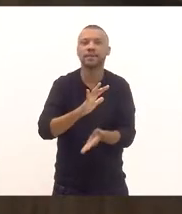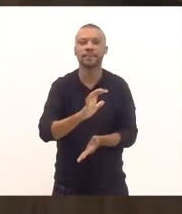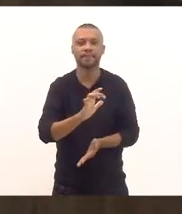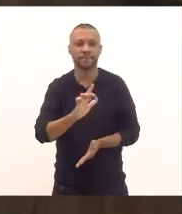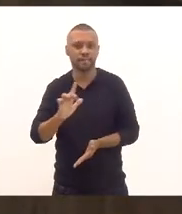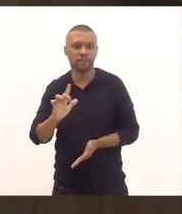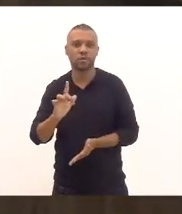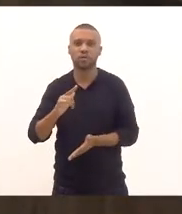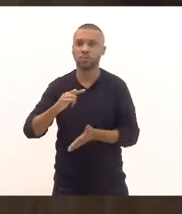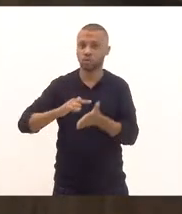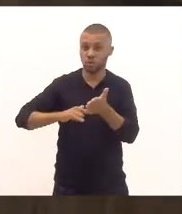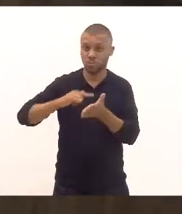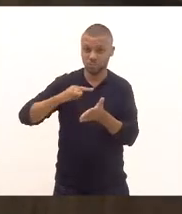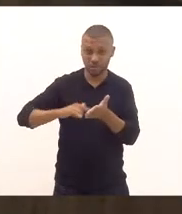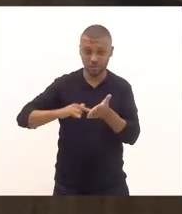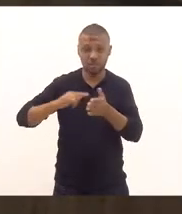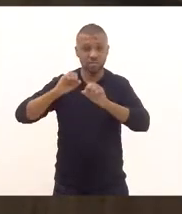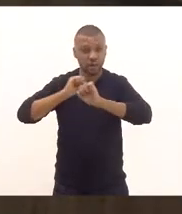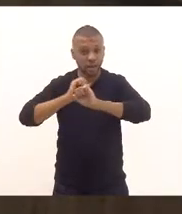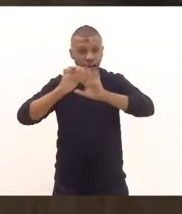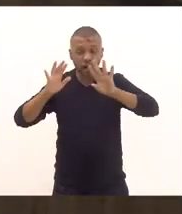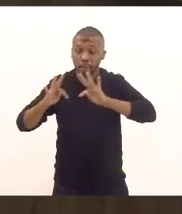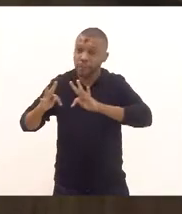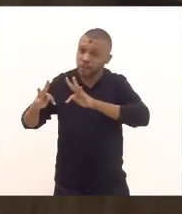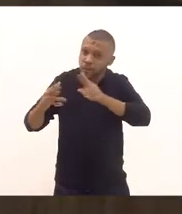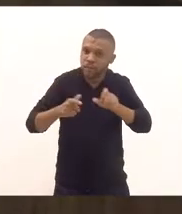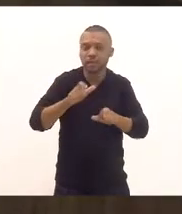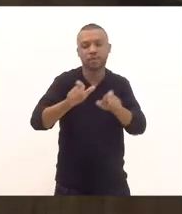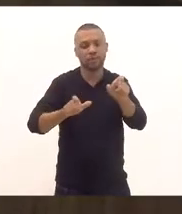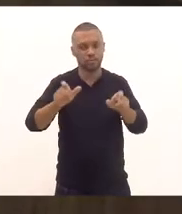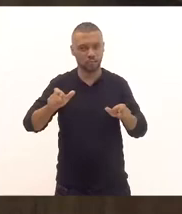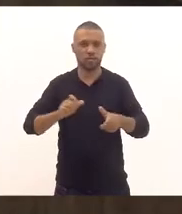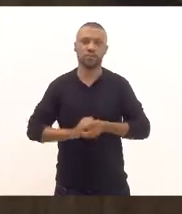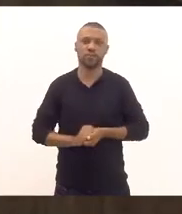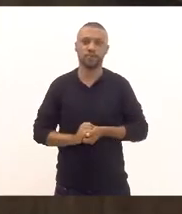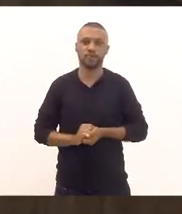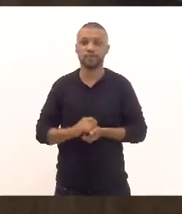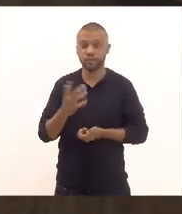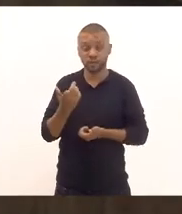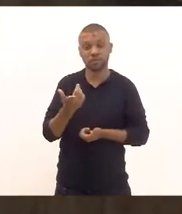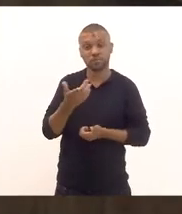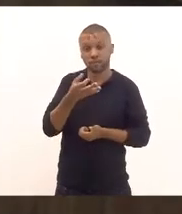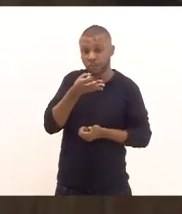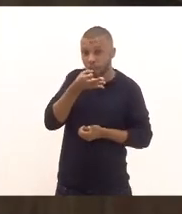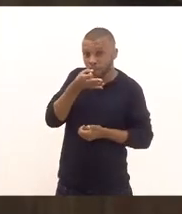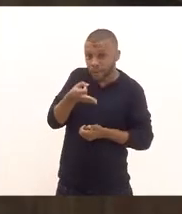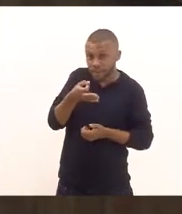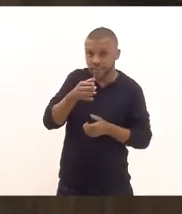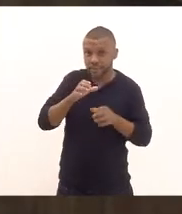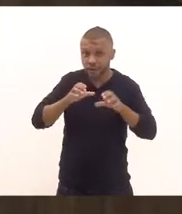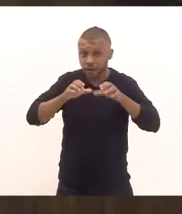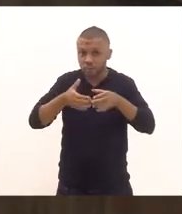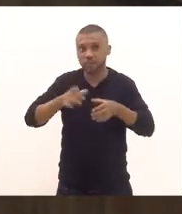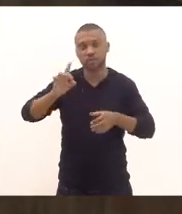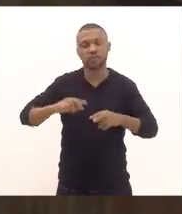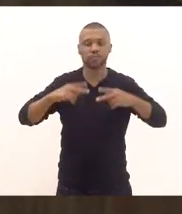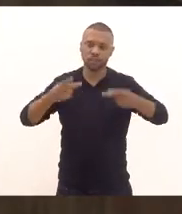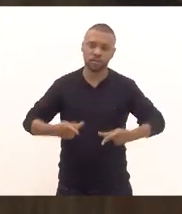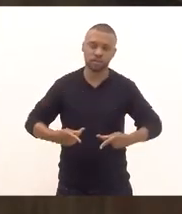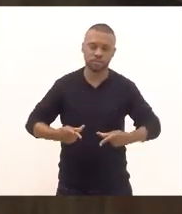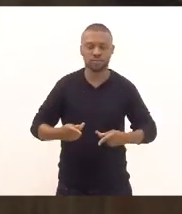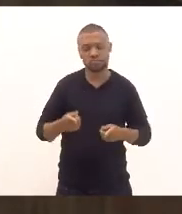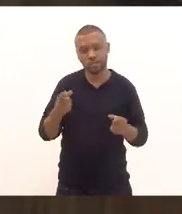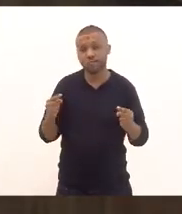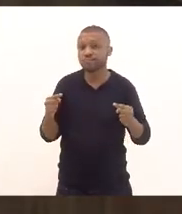de forma inteligível para todos e todas também então dessa forma o parecer da comissão senhor presidente não poderia ser